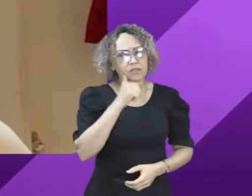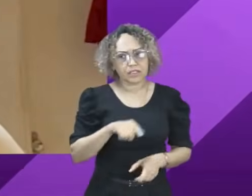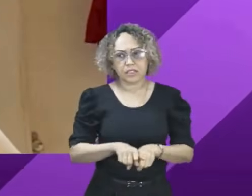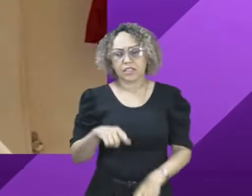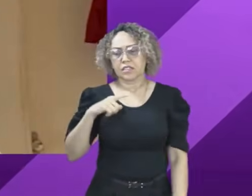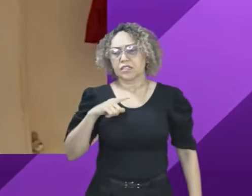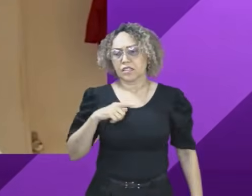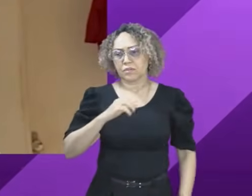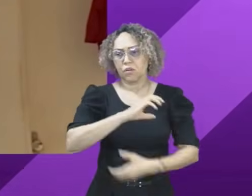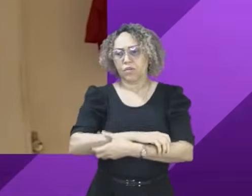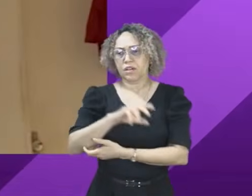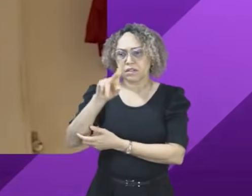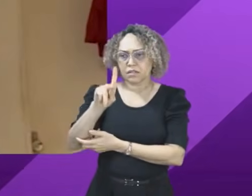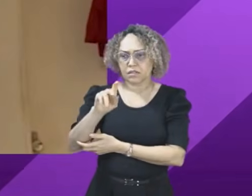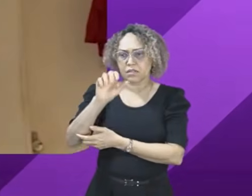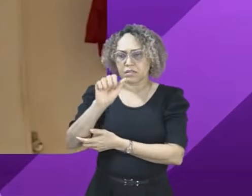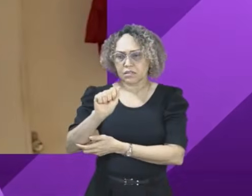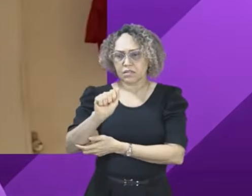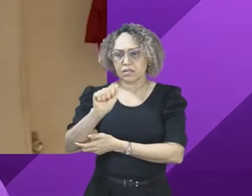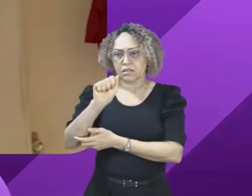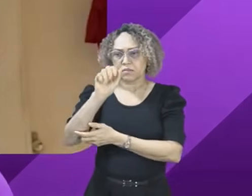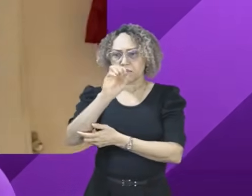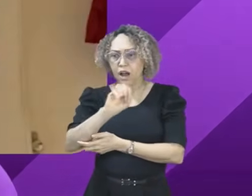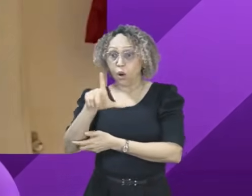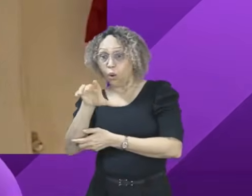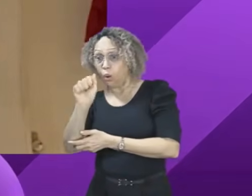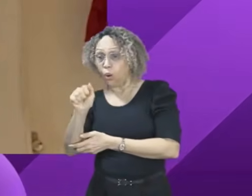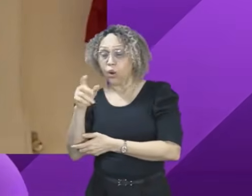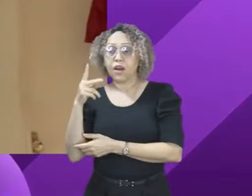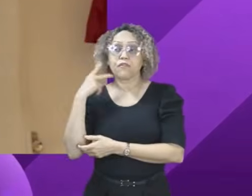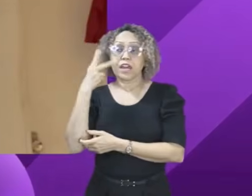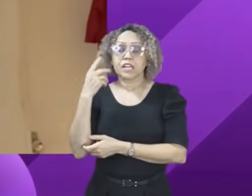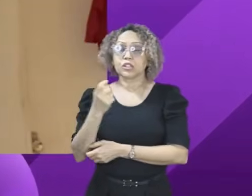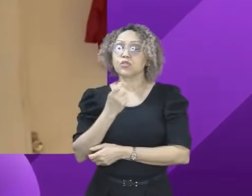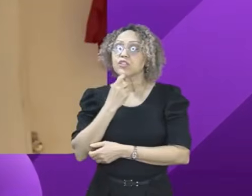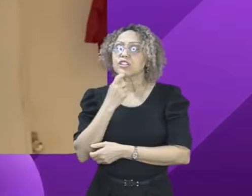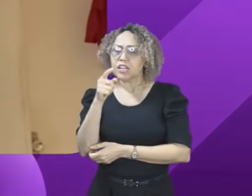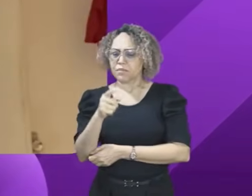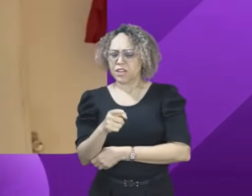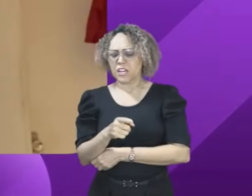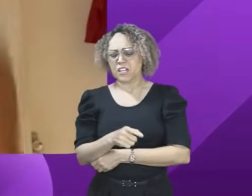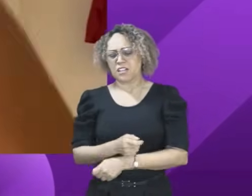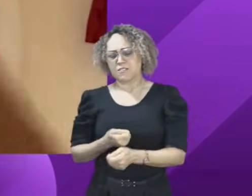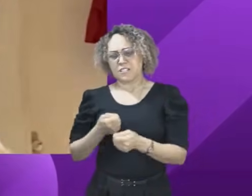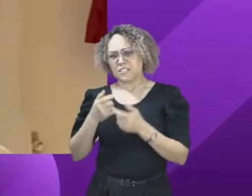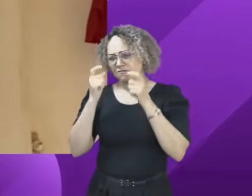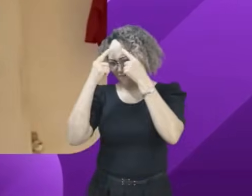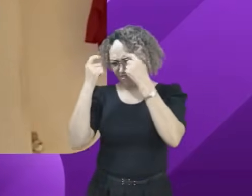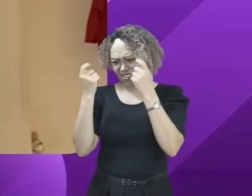companheira Paola, né, vereadora de Campinas, que também recebeu diversas violências políticas, né, mas